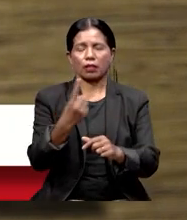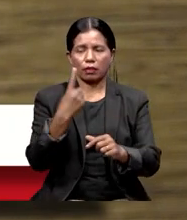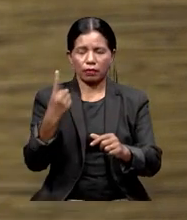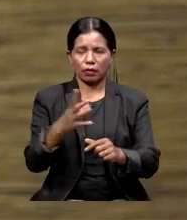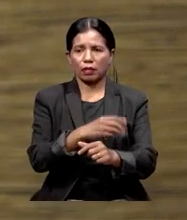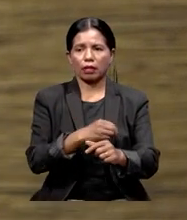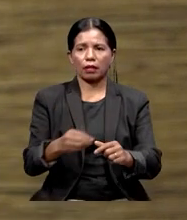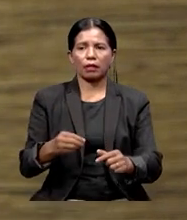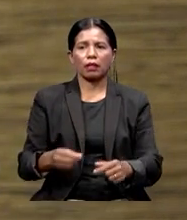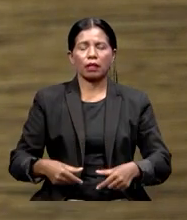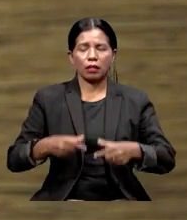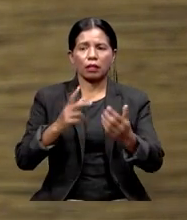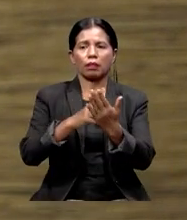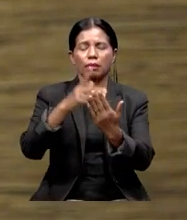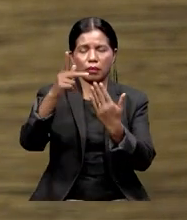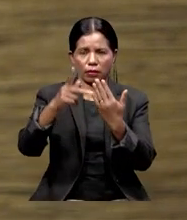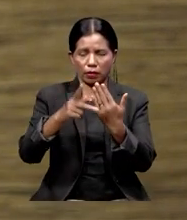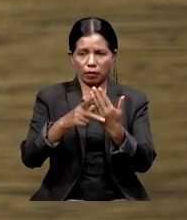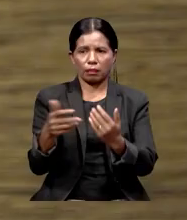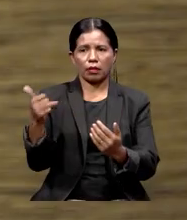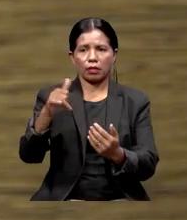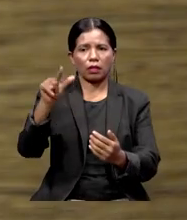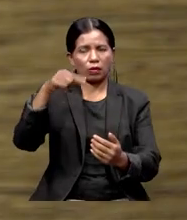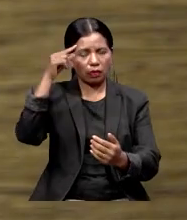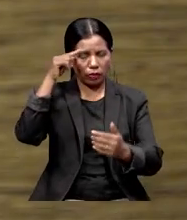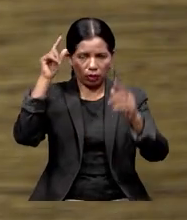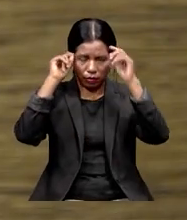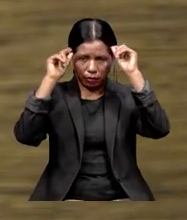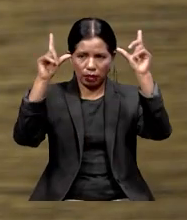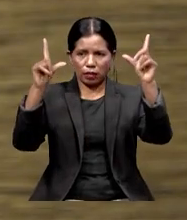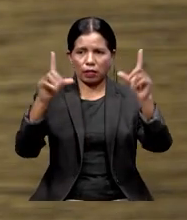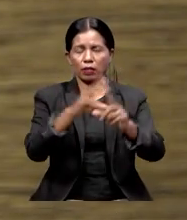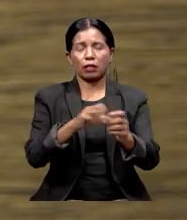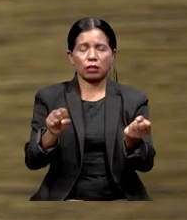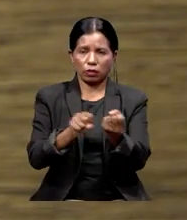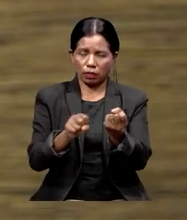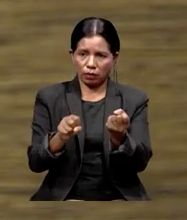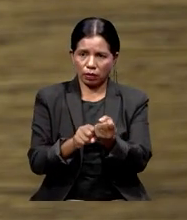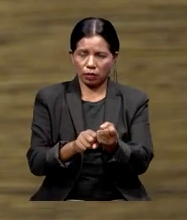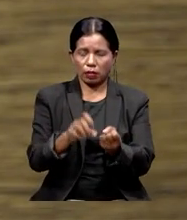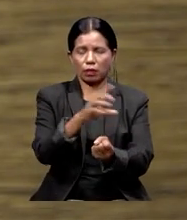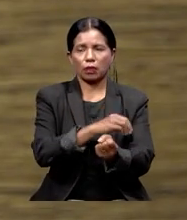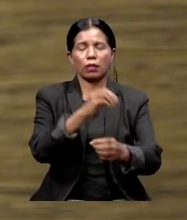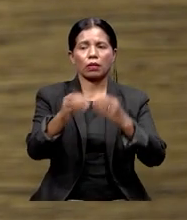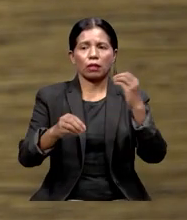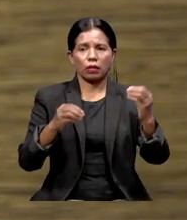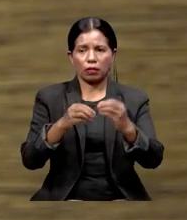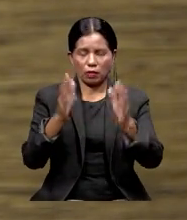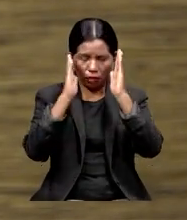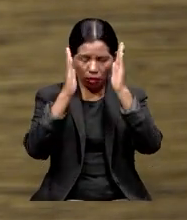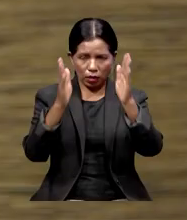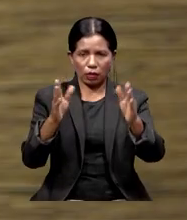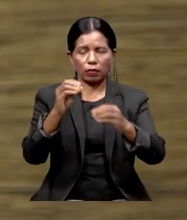United States has partnered closely with the government of Timor-Leste to support broad-based and effective